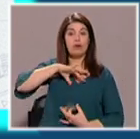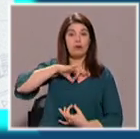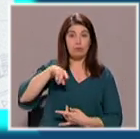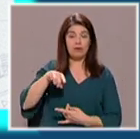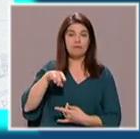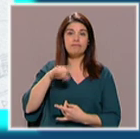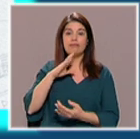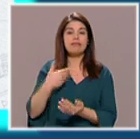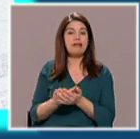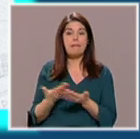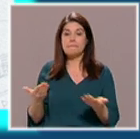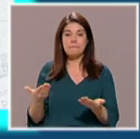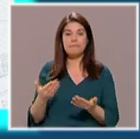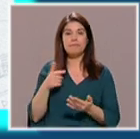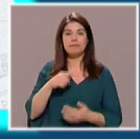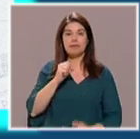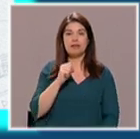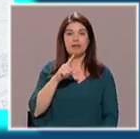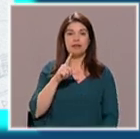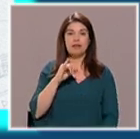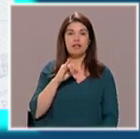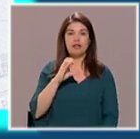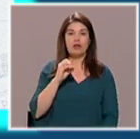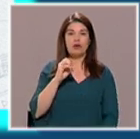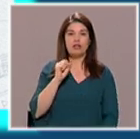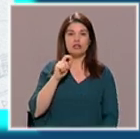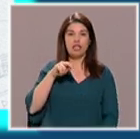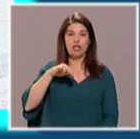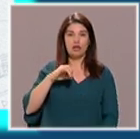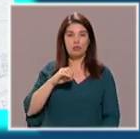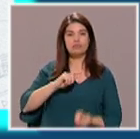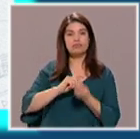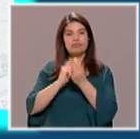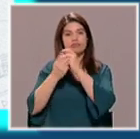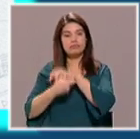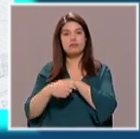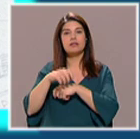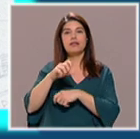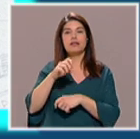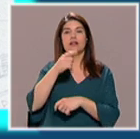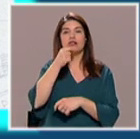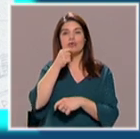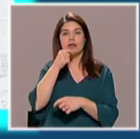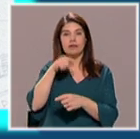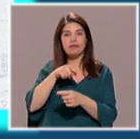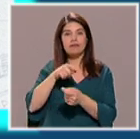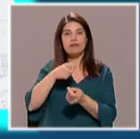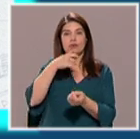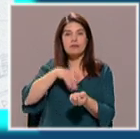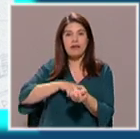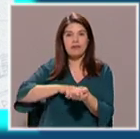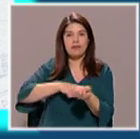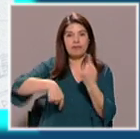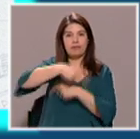por secretar o glicogênio em glicose. Glicose esta que, também estando disponível nas células, também permite